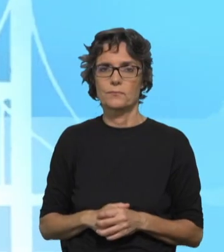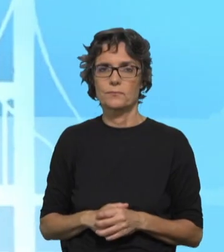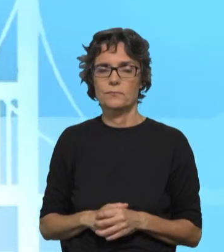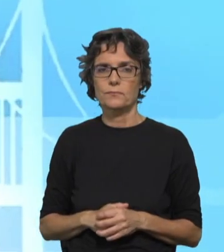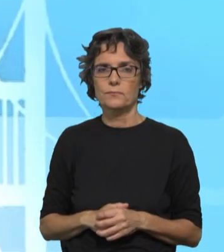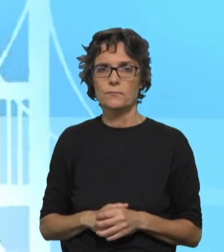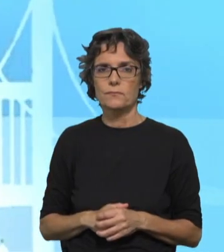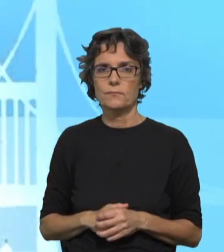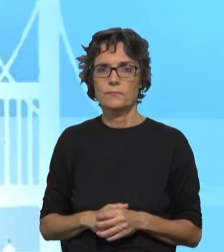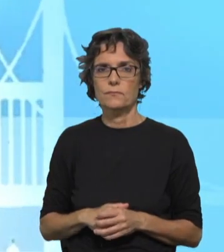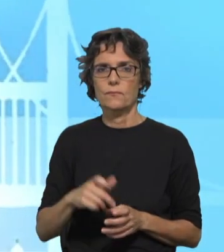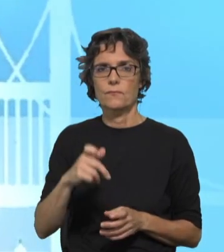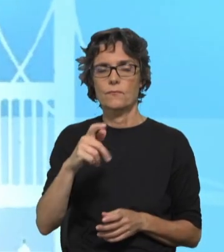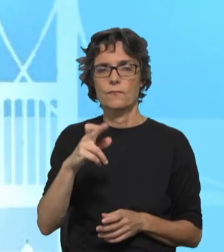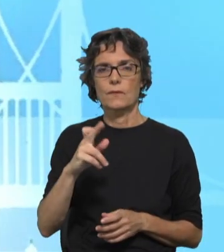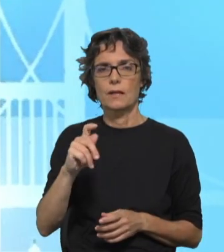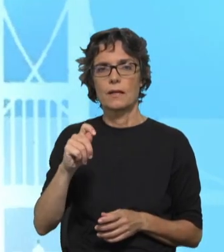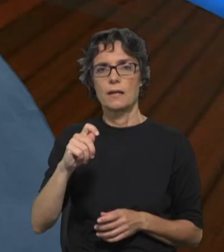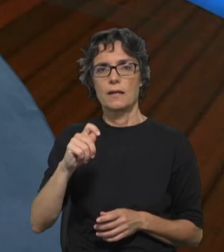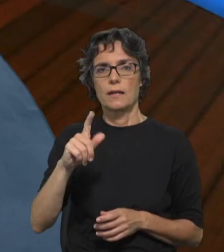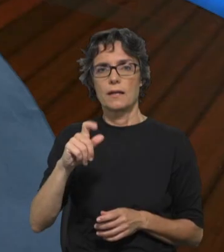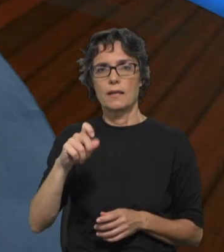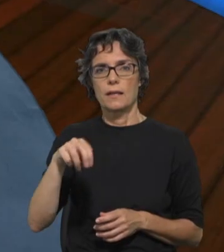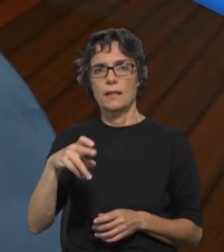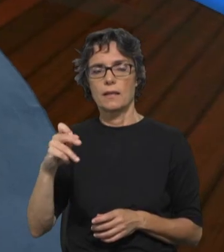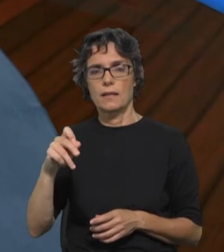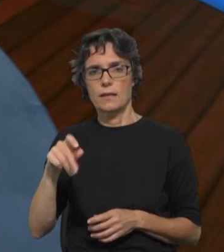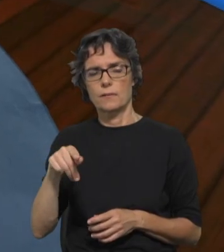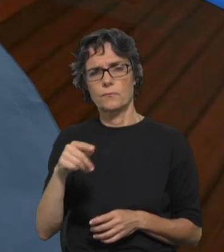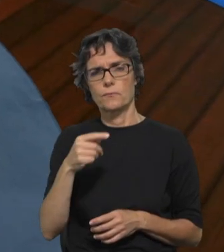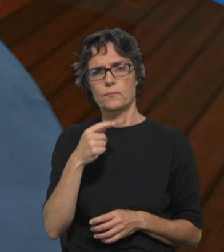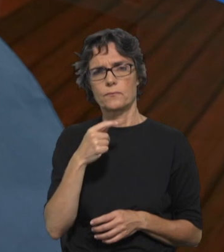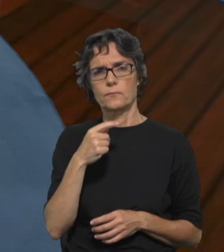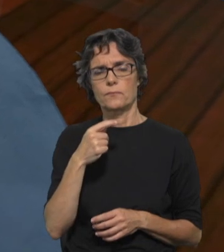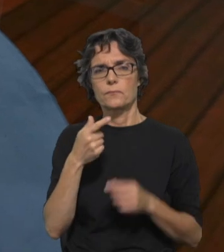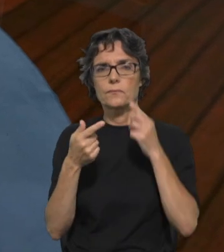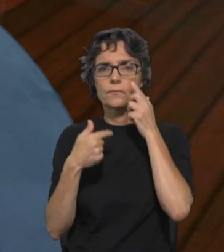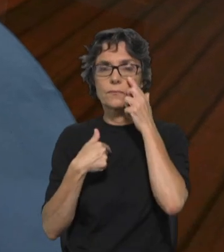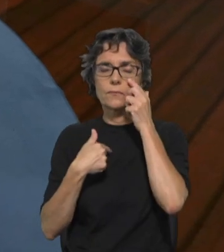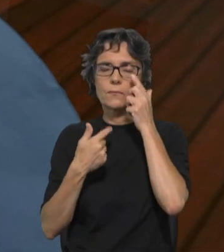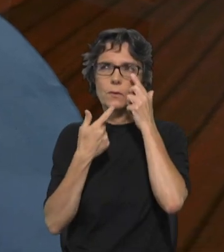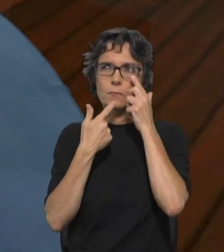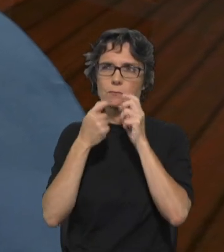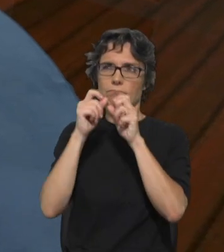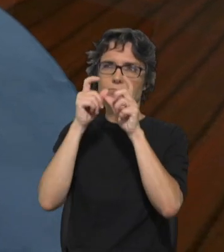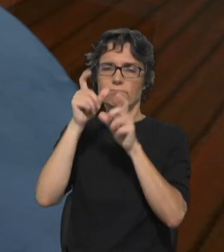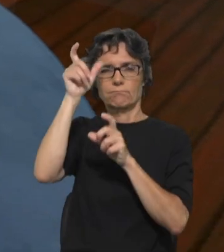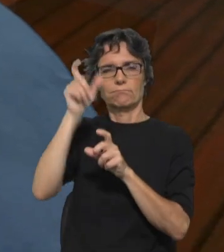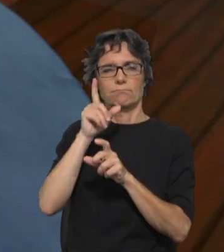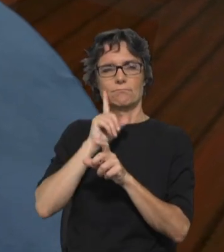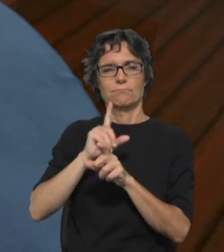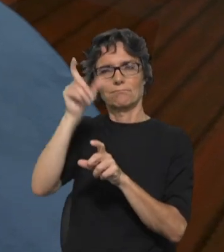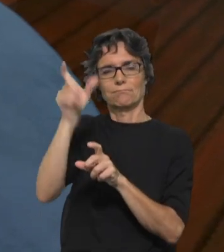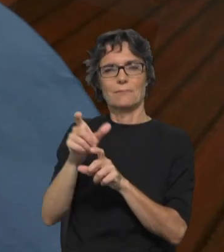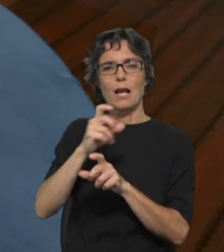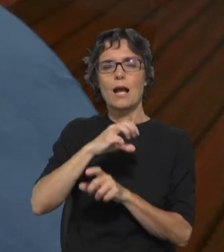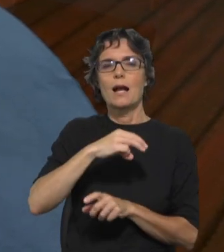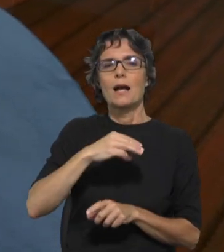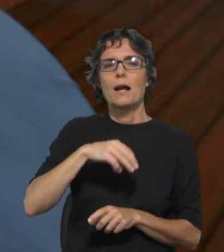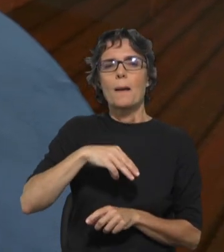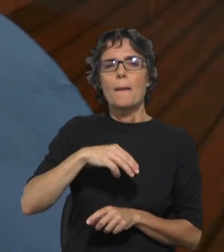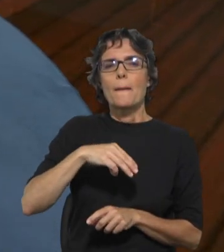Helena Ribeiro de Castro, podemos imaginar o que seria Madre Teresa de Saldanha num evento como este? Eu acho